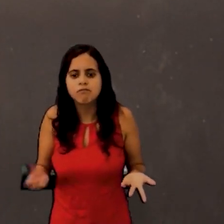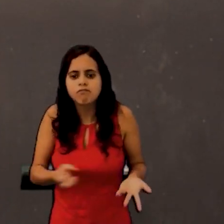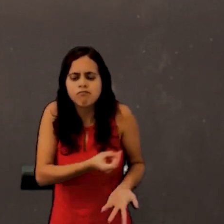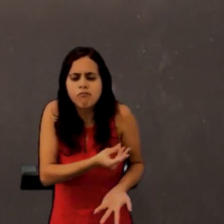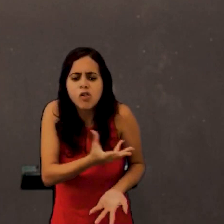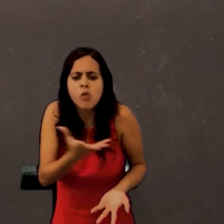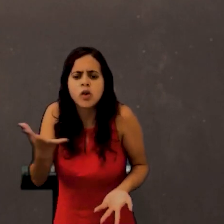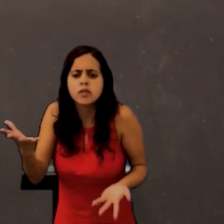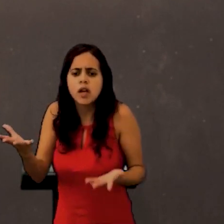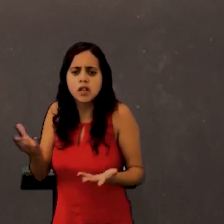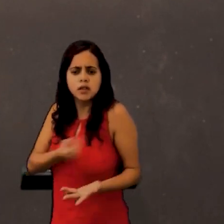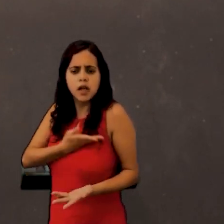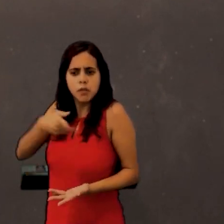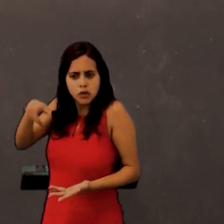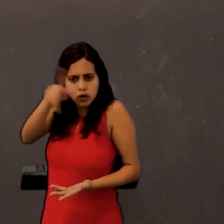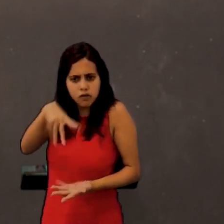Quantos?